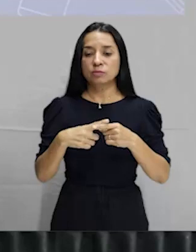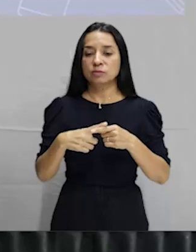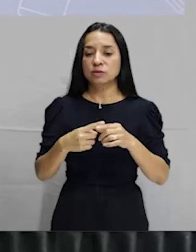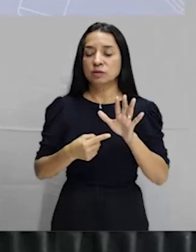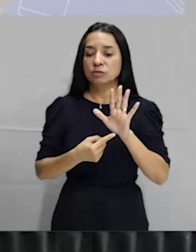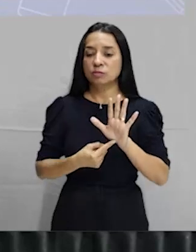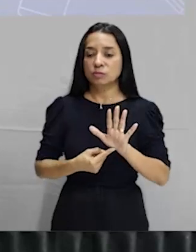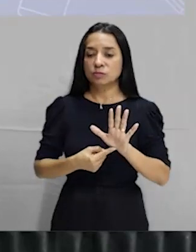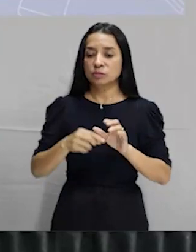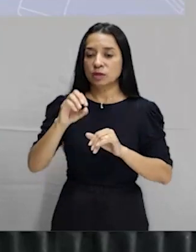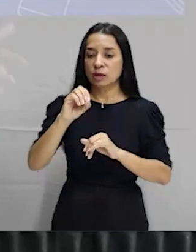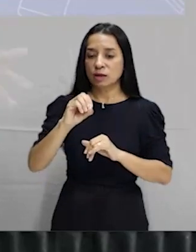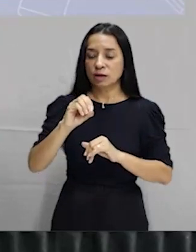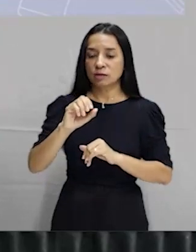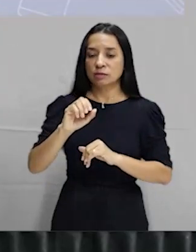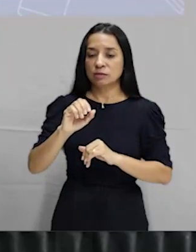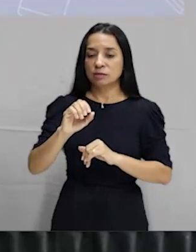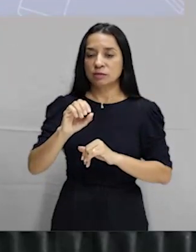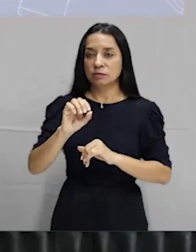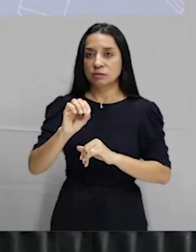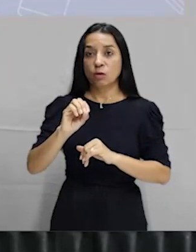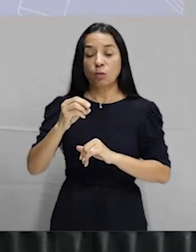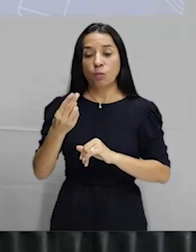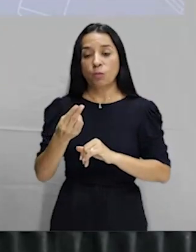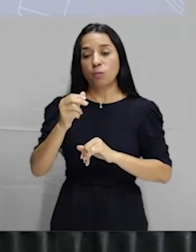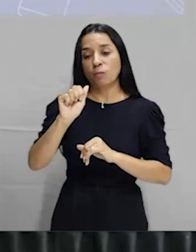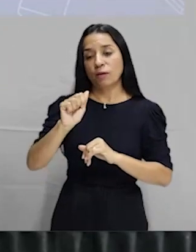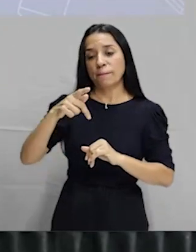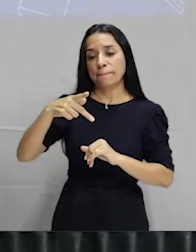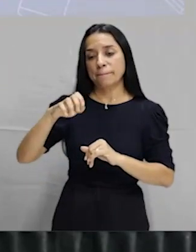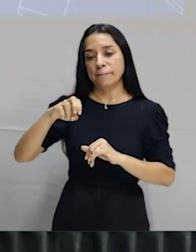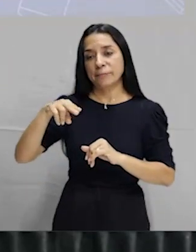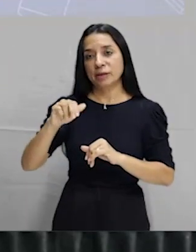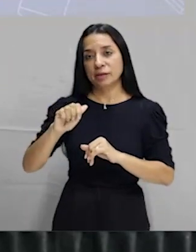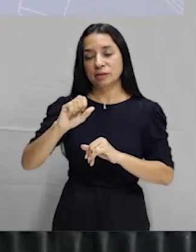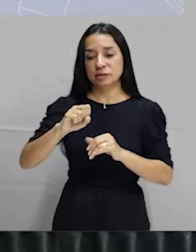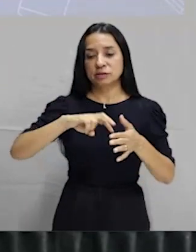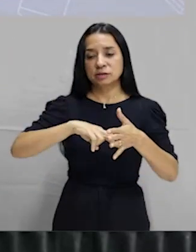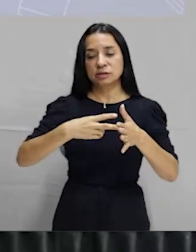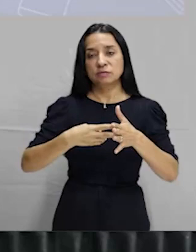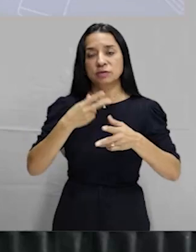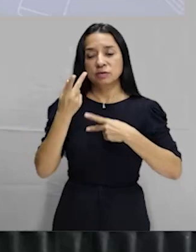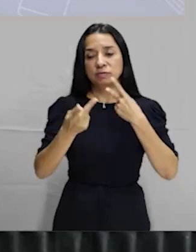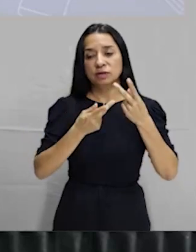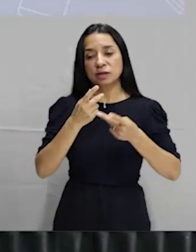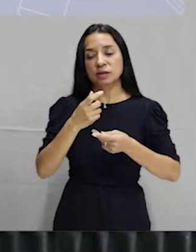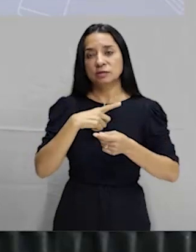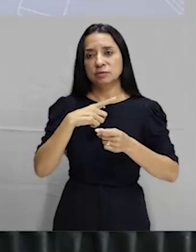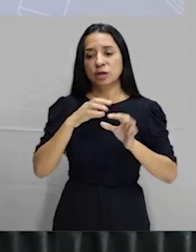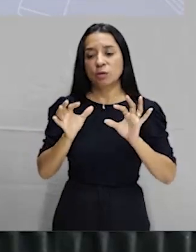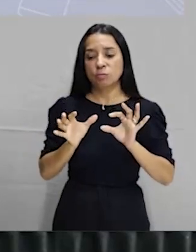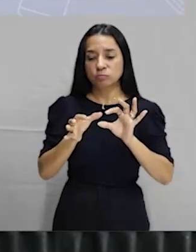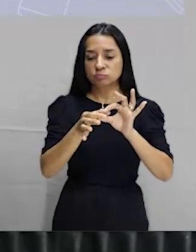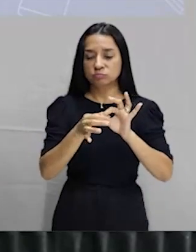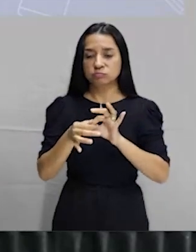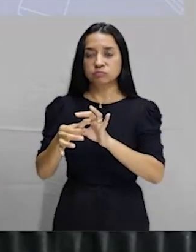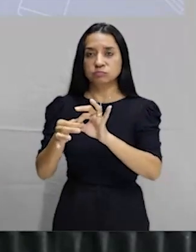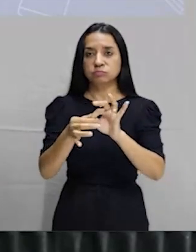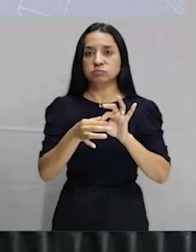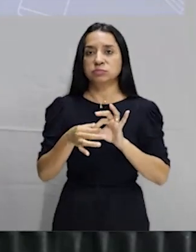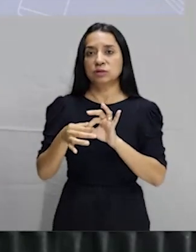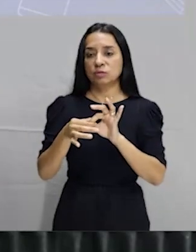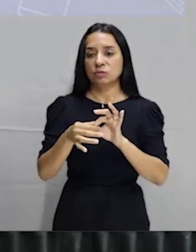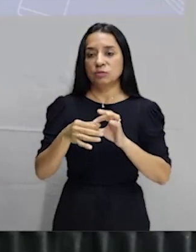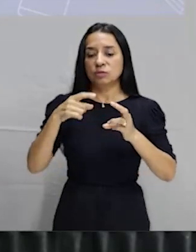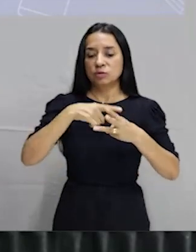por apenas uma, significa dizer que ele está te pedindo a união. A união, no caso, né,